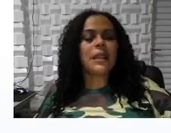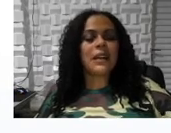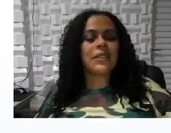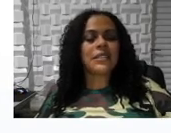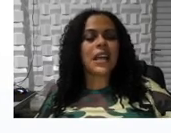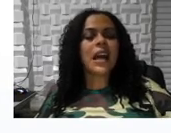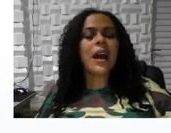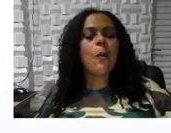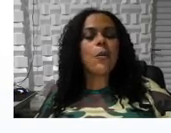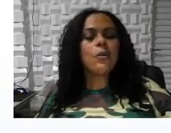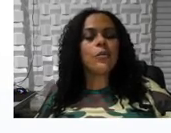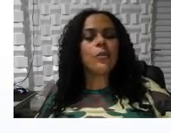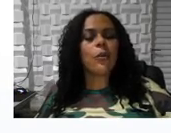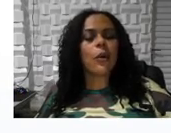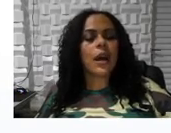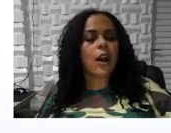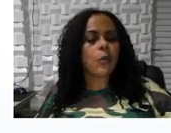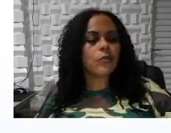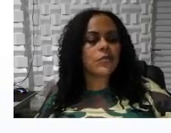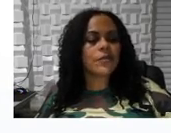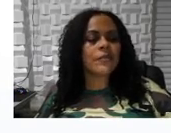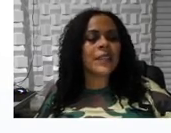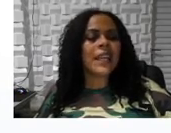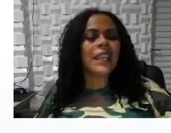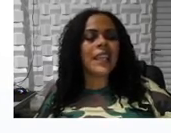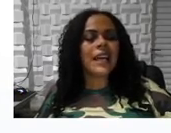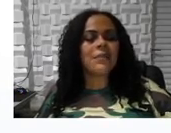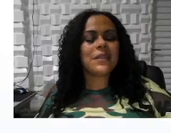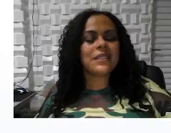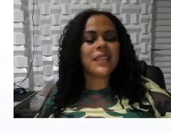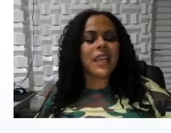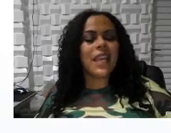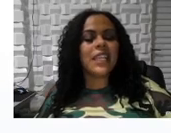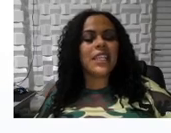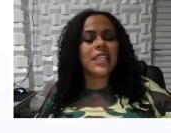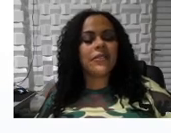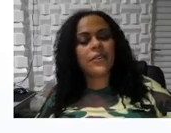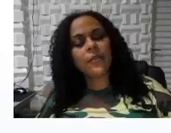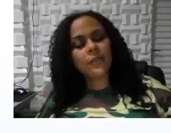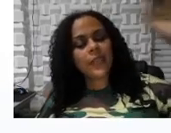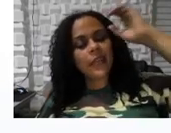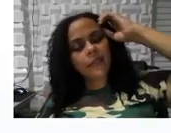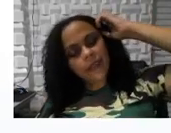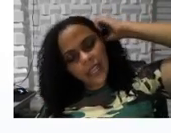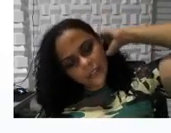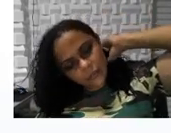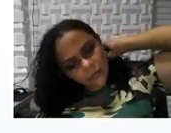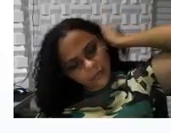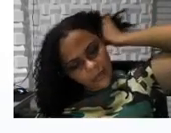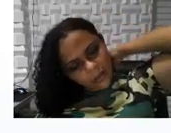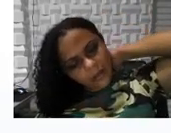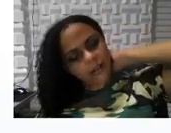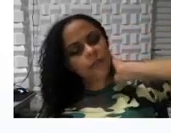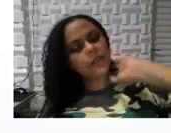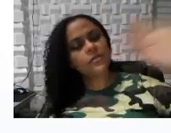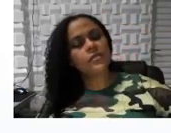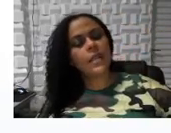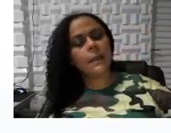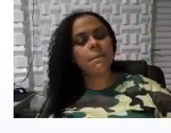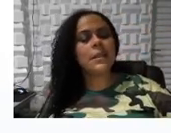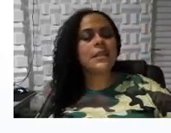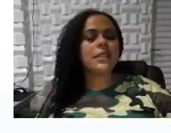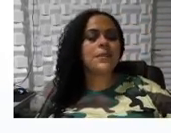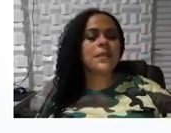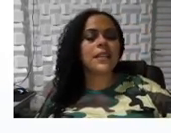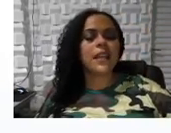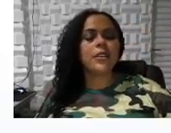palavras álbum ou álbuns, lápis, nível, fértil, órfãos,